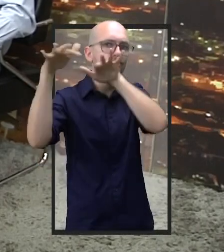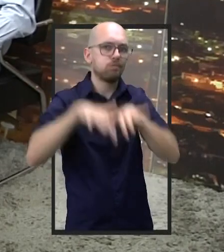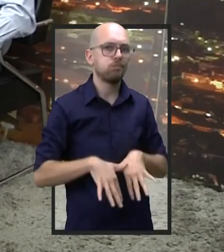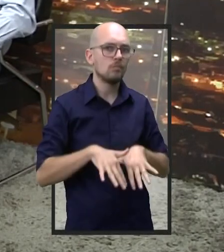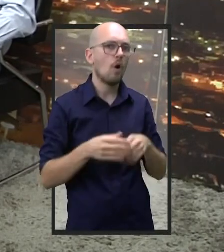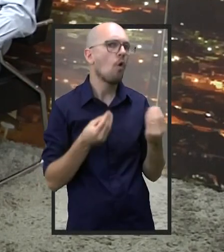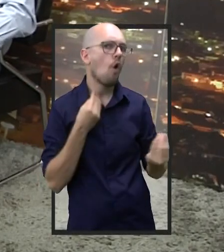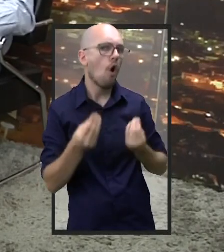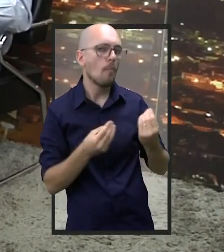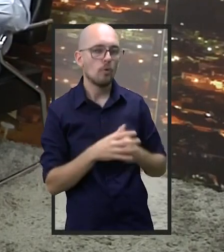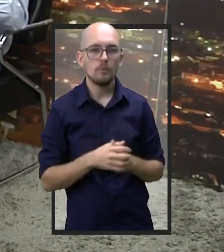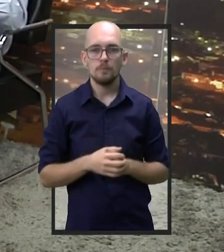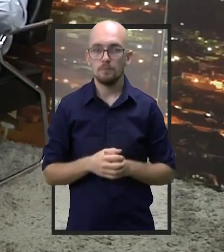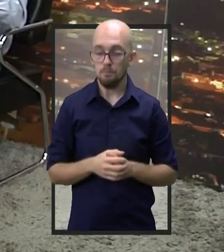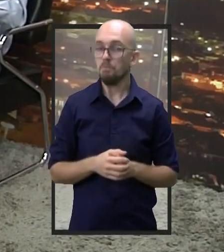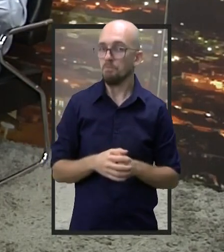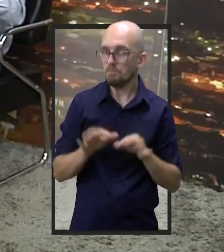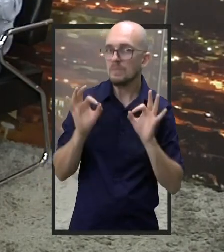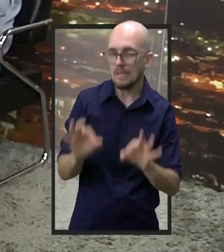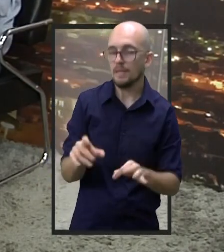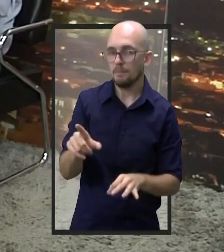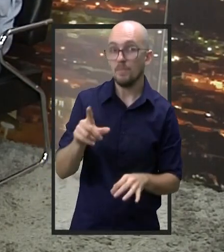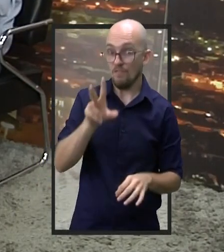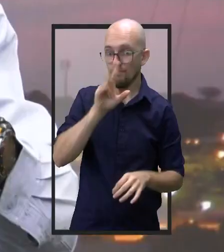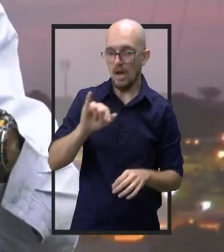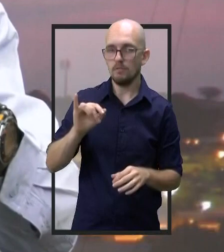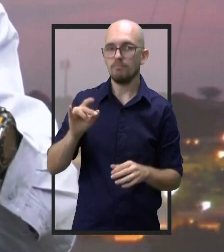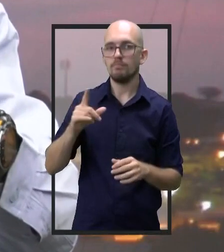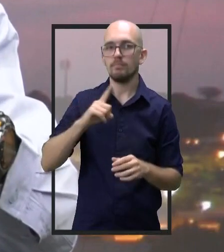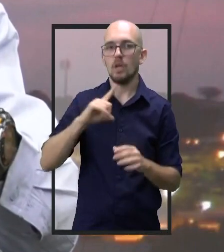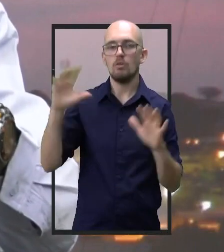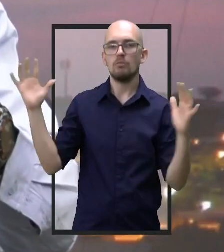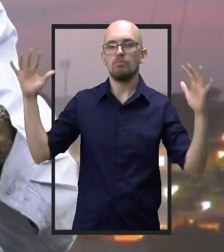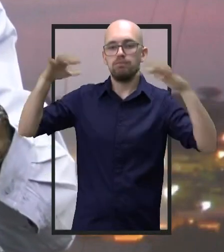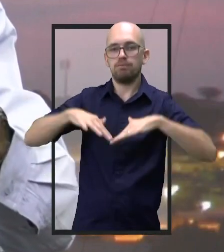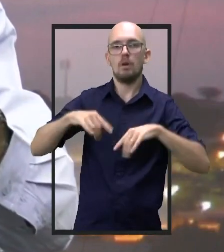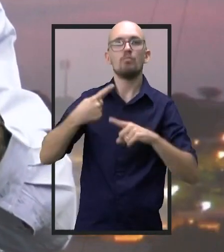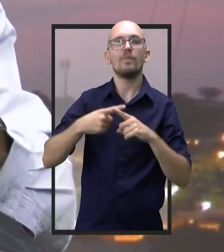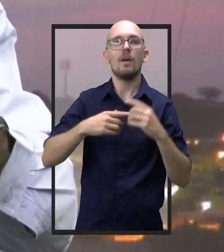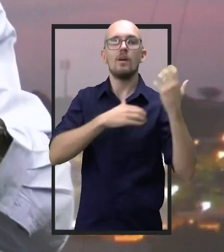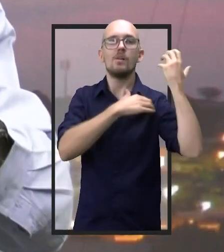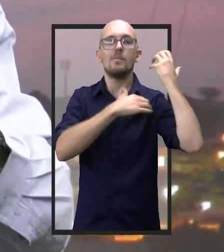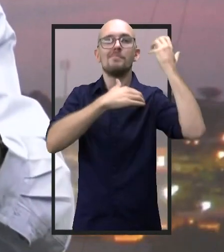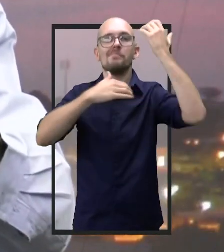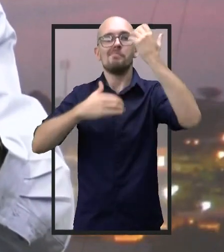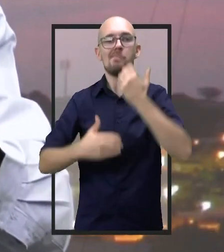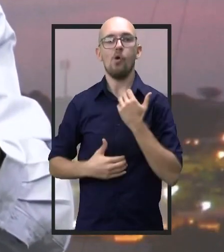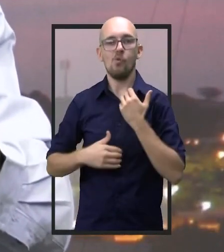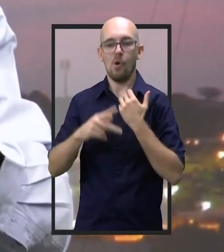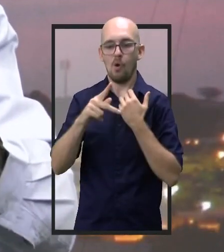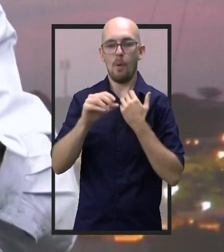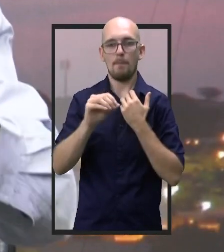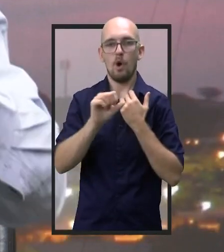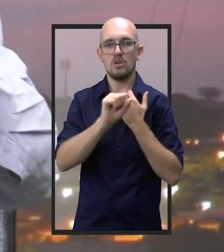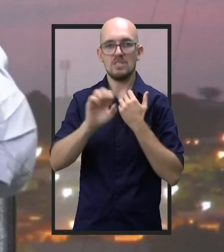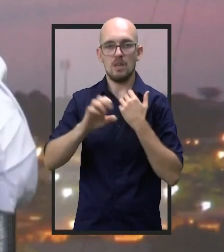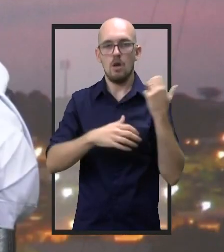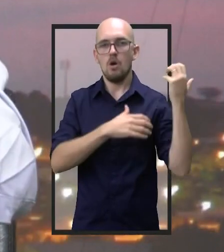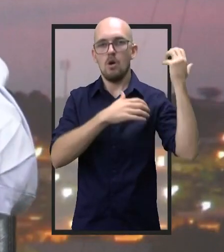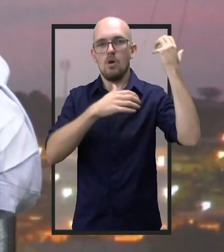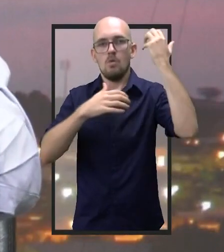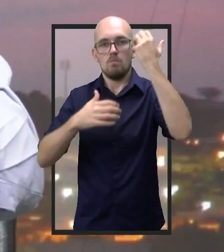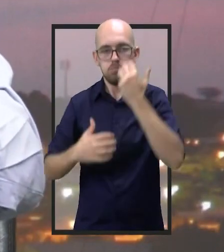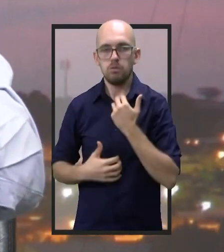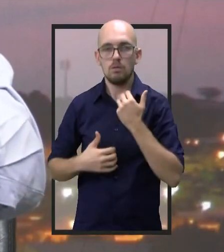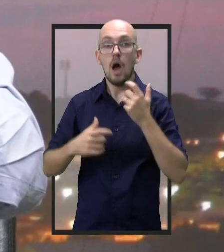WABCG? Não, com certeza. Primeiro que sediaremos, né? A posse, a troca de comando ocorrerá no